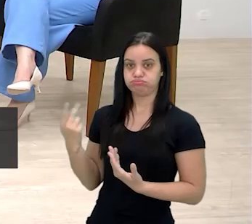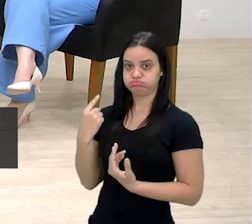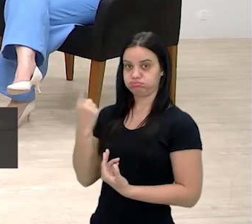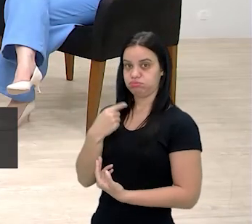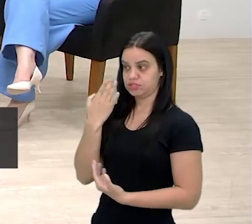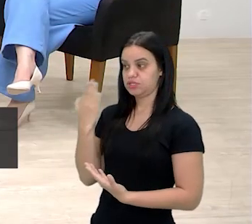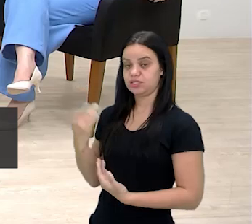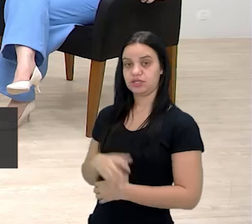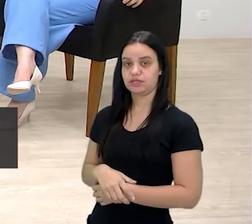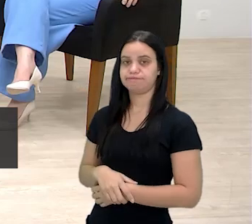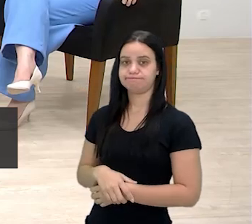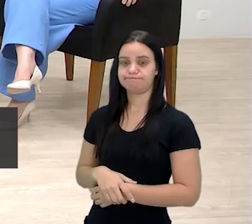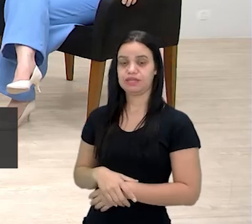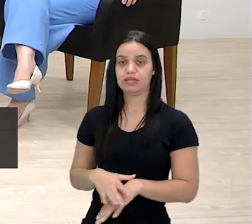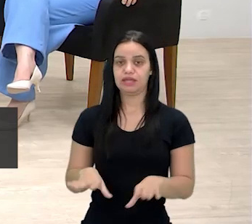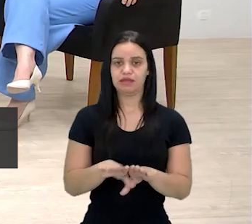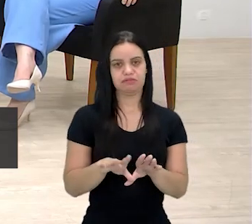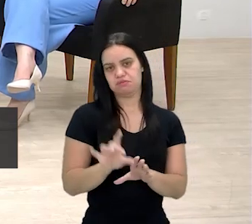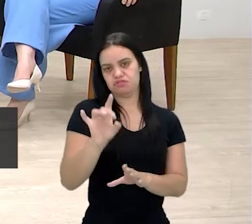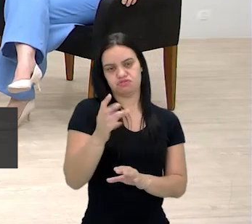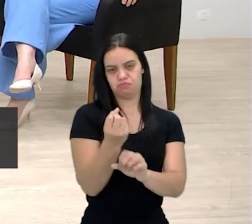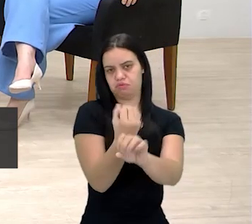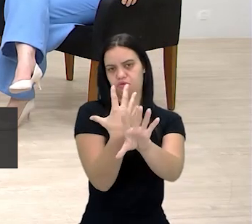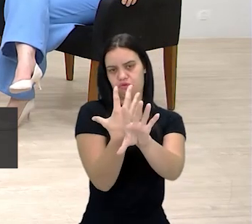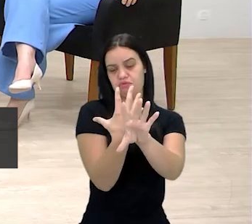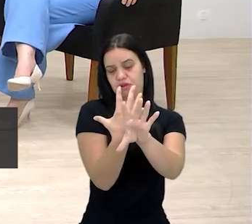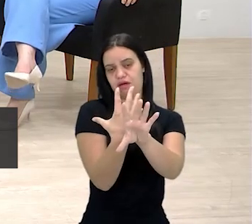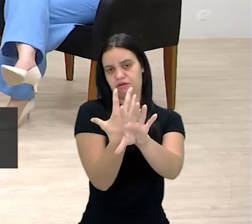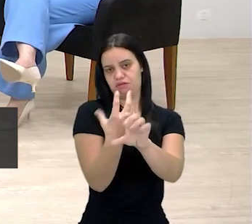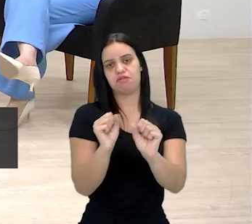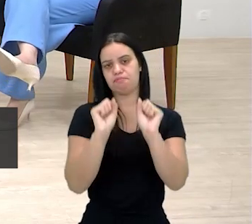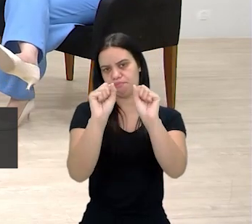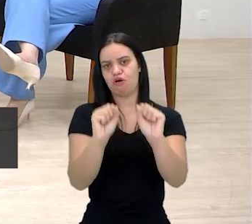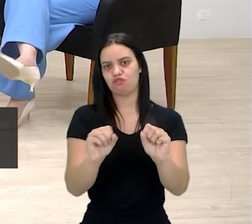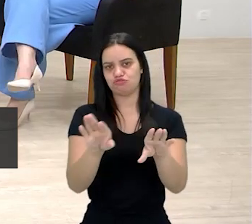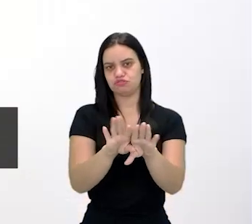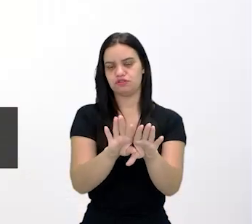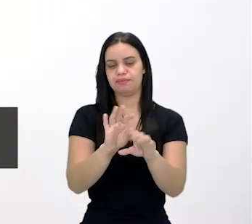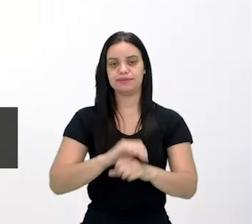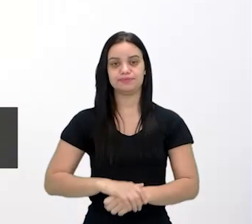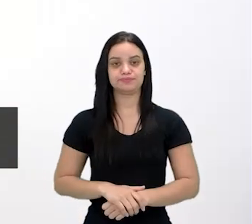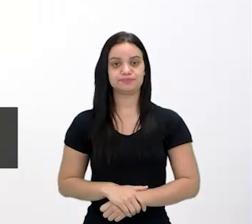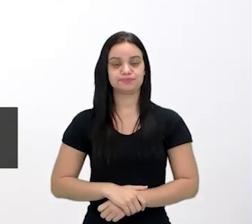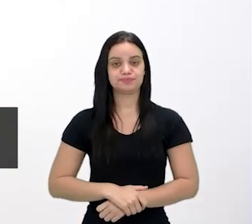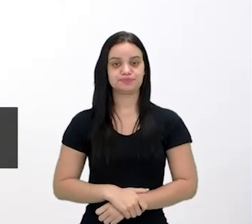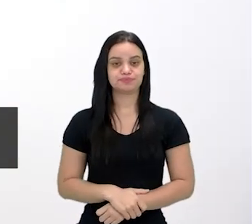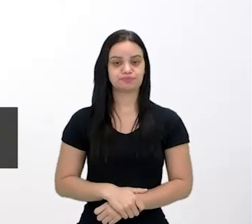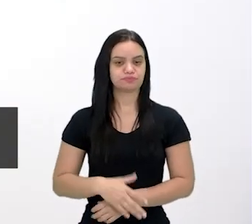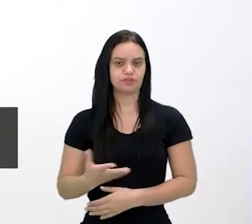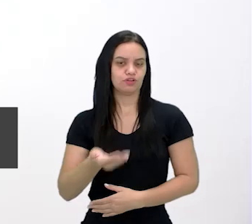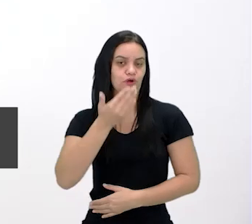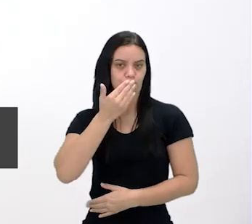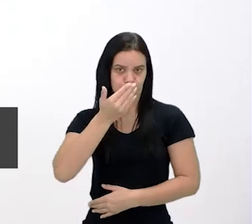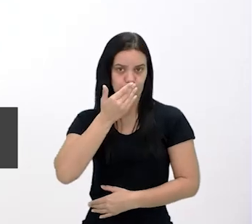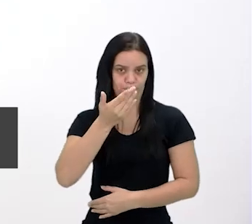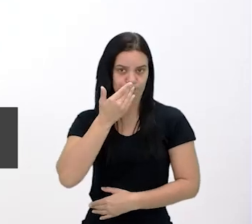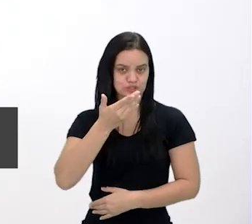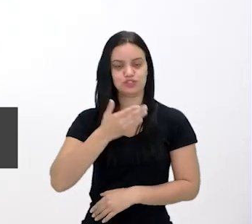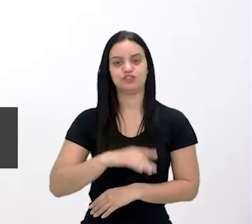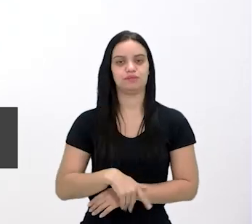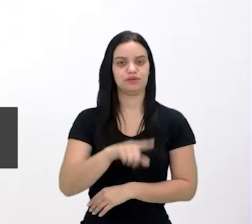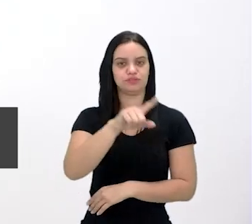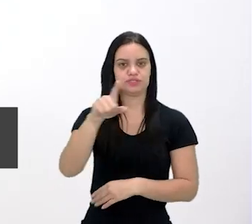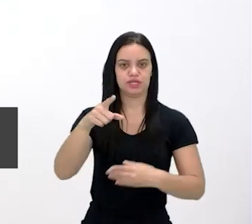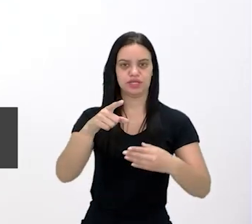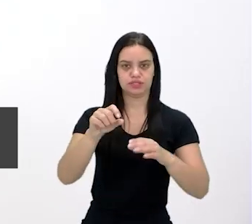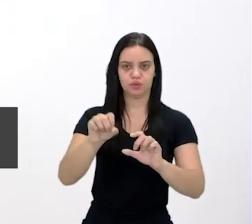presencialmente, ou online, que são os nossos professores, que daqui a pouco também vão estar aqui discutindo com a gente, tá? Então, eu só peço então que vocês